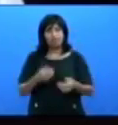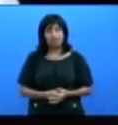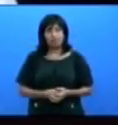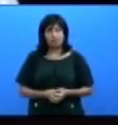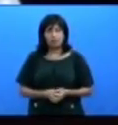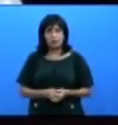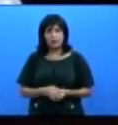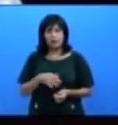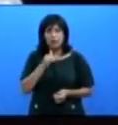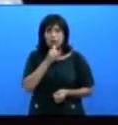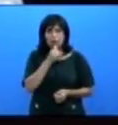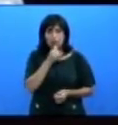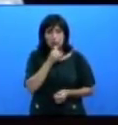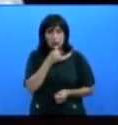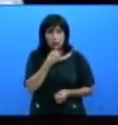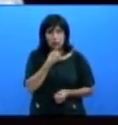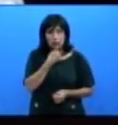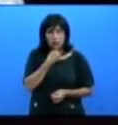infelizmente,